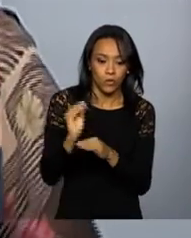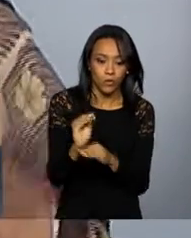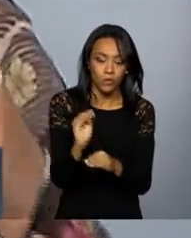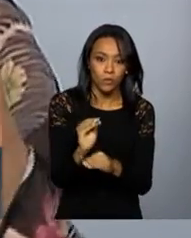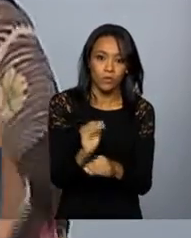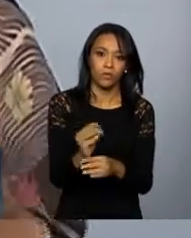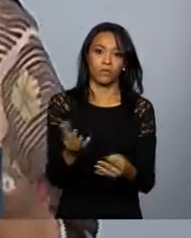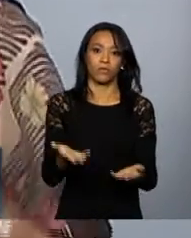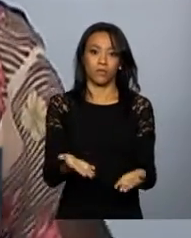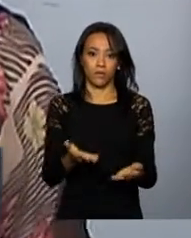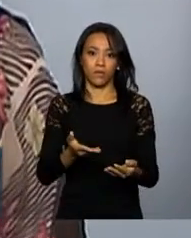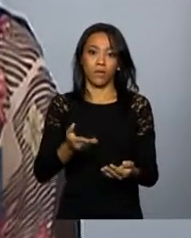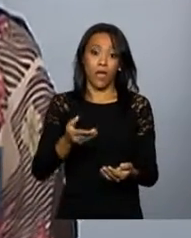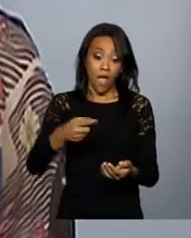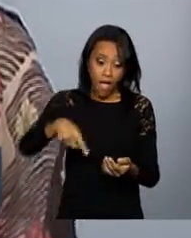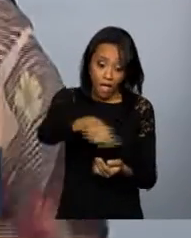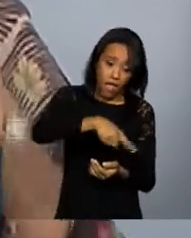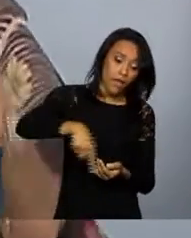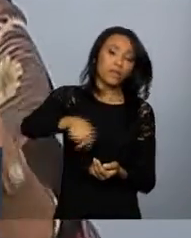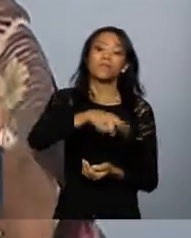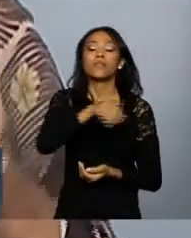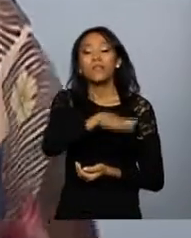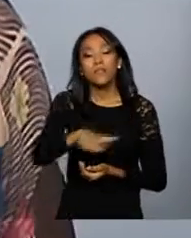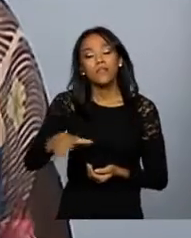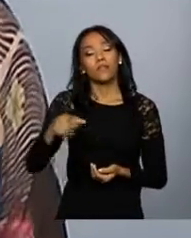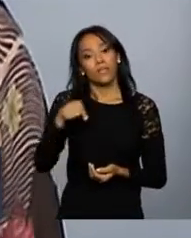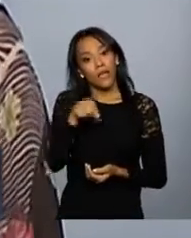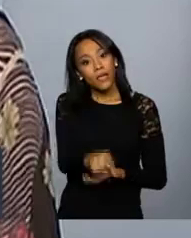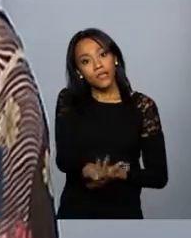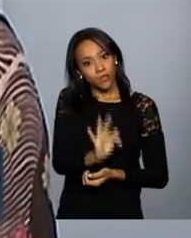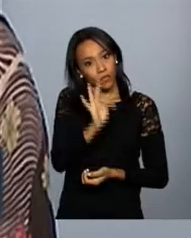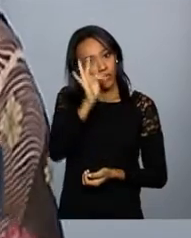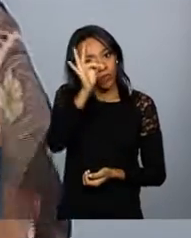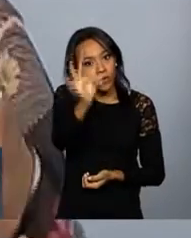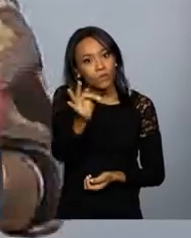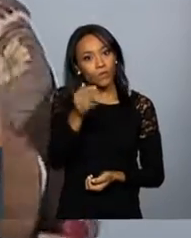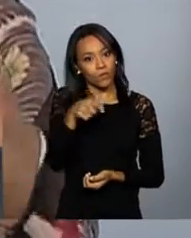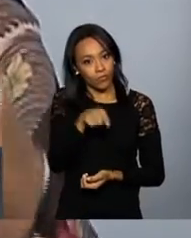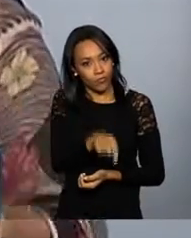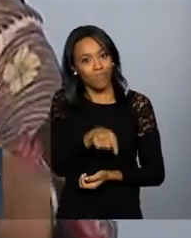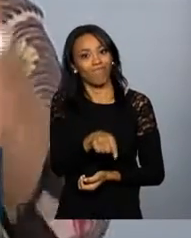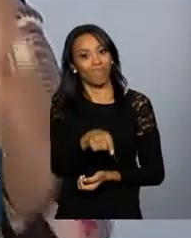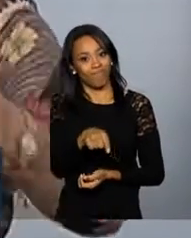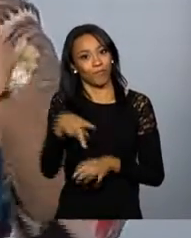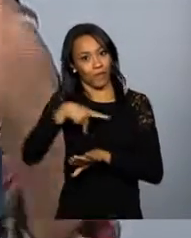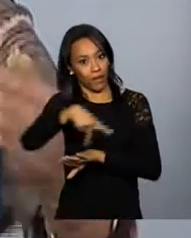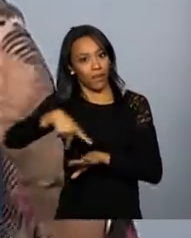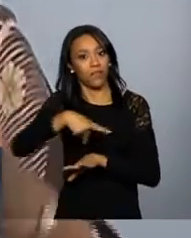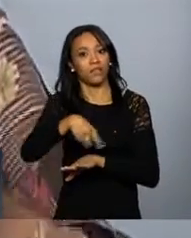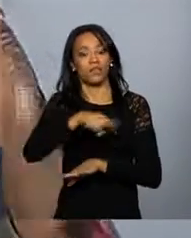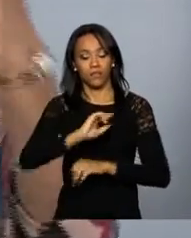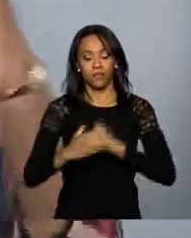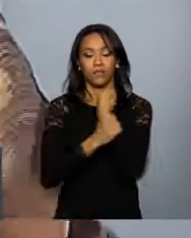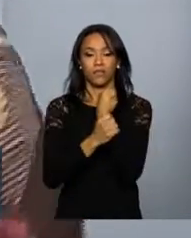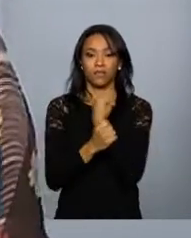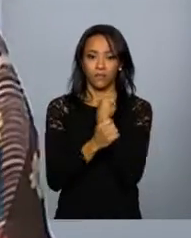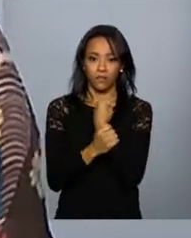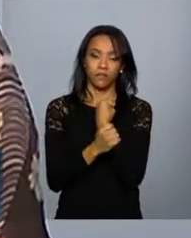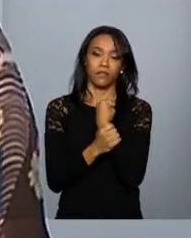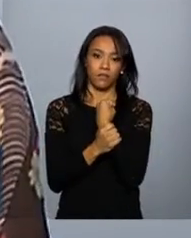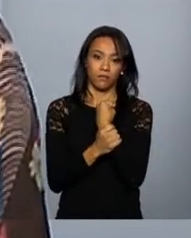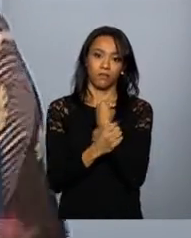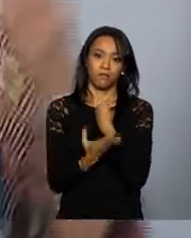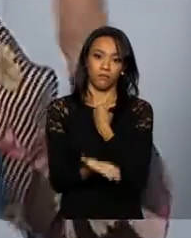torna essas crianças, esse futuro que é o nosso país, muito mais garantido, muito